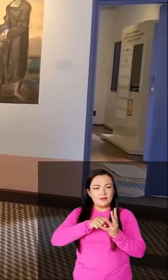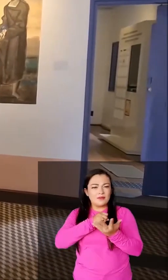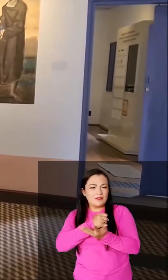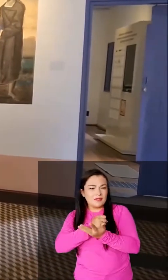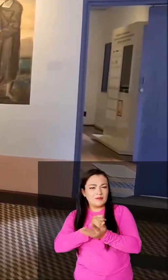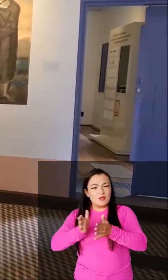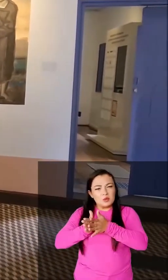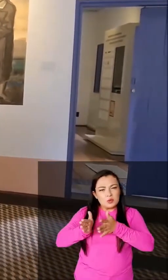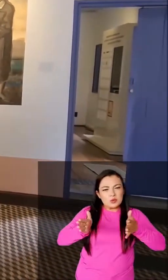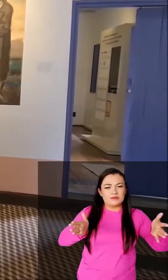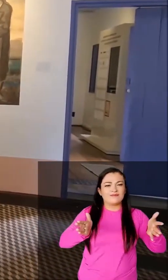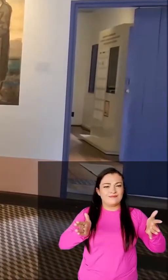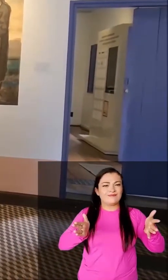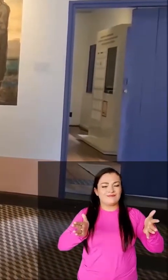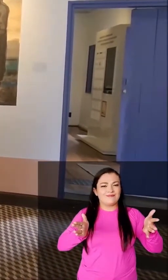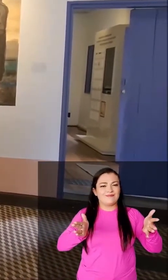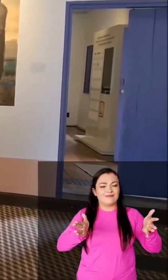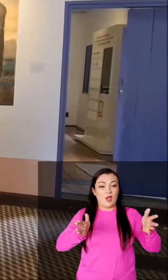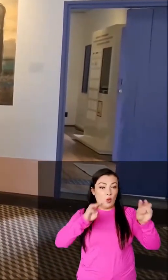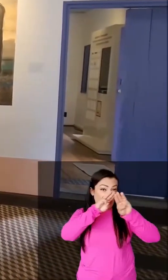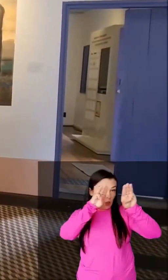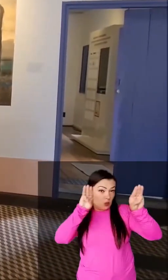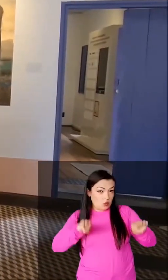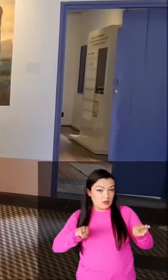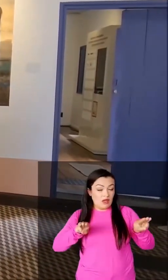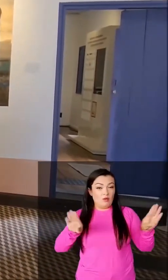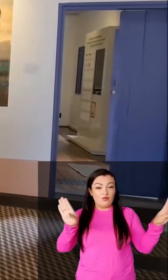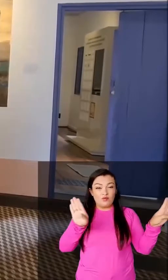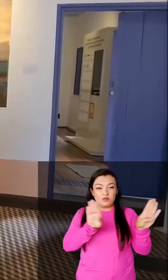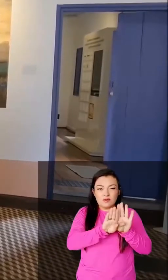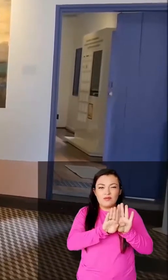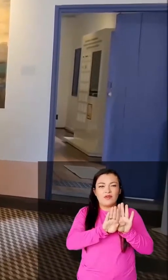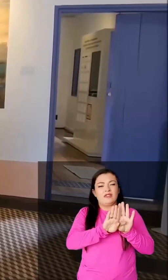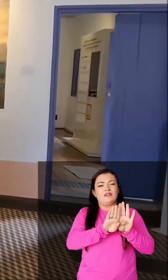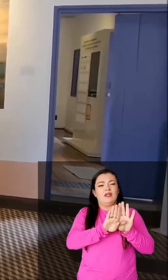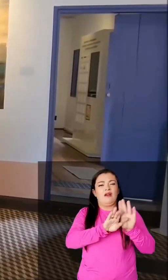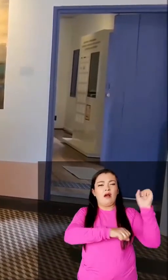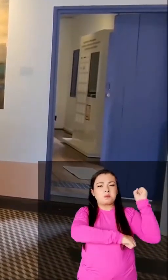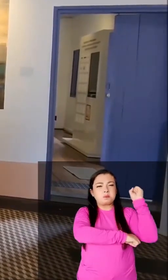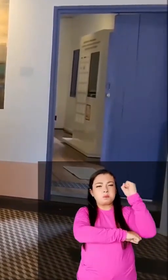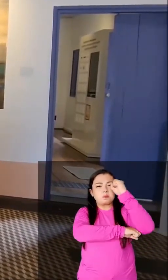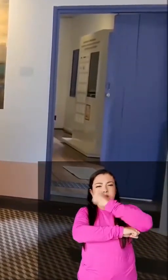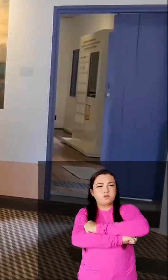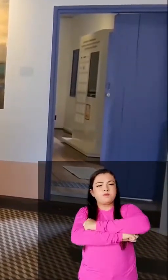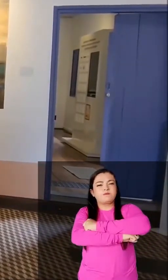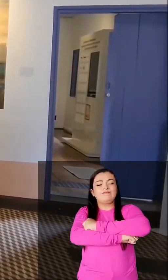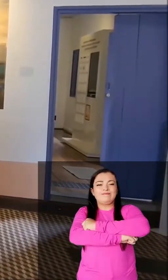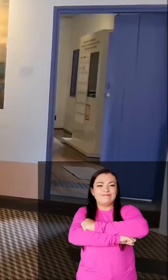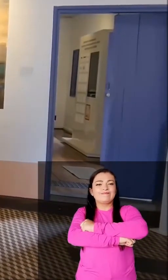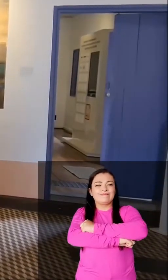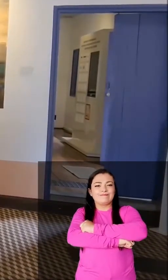Durante a pandemia da Covid-19, as portas, as janelas do Museu Casa de Portinari